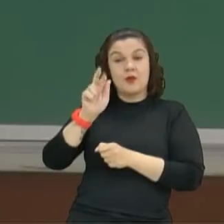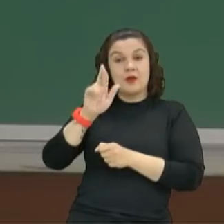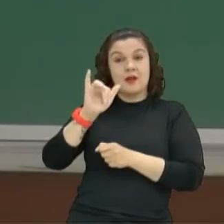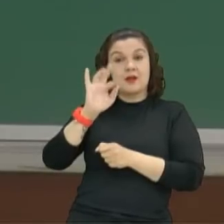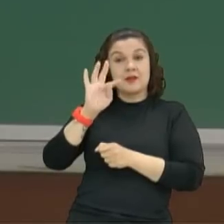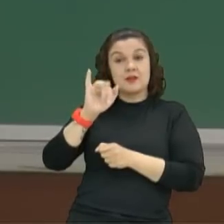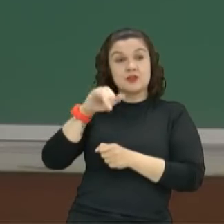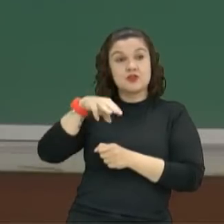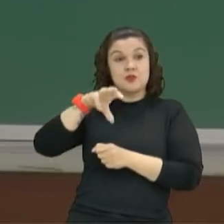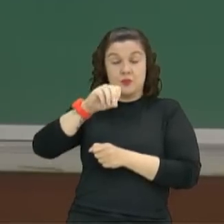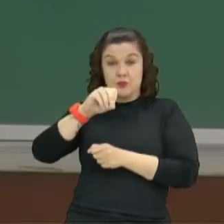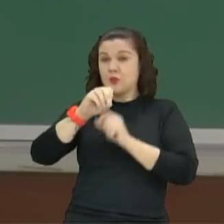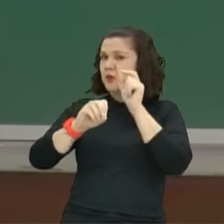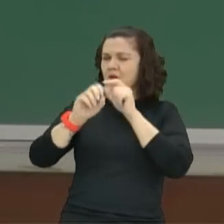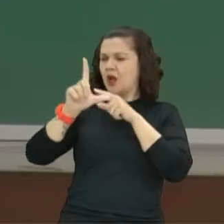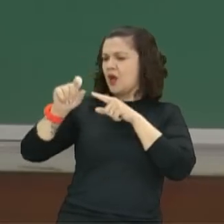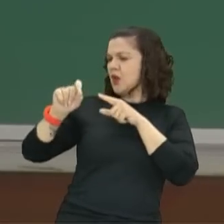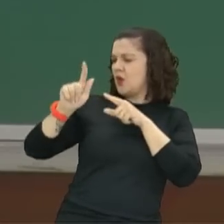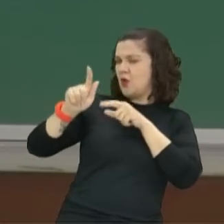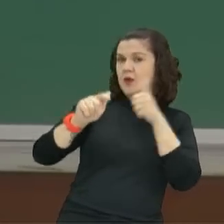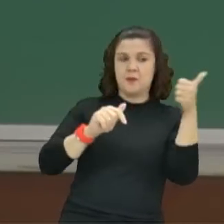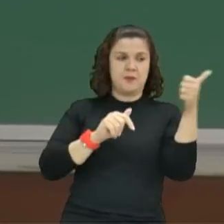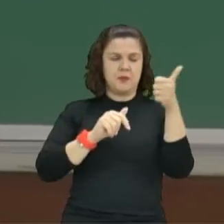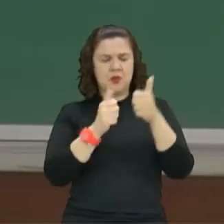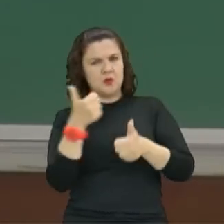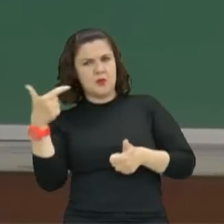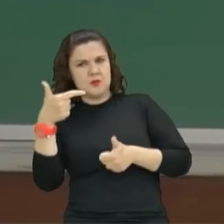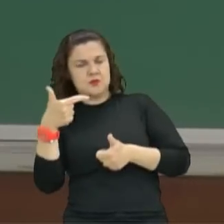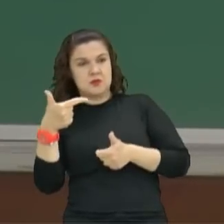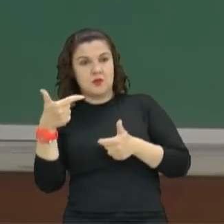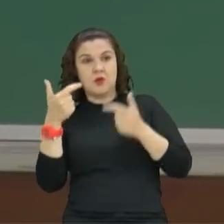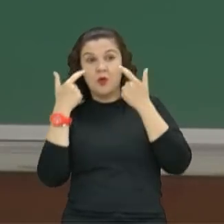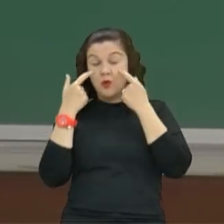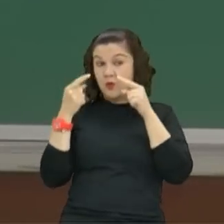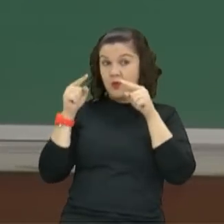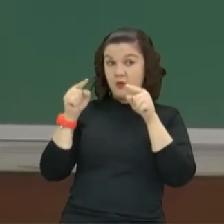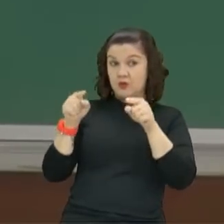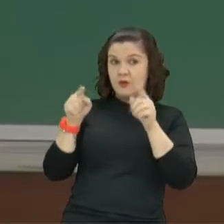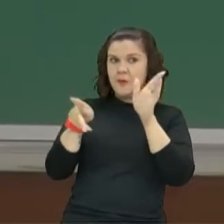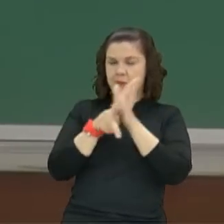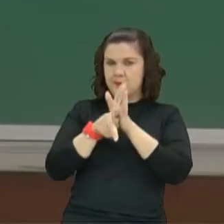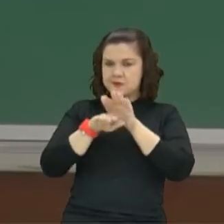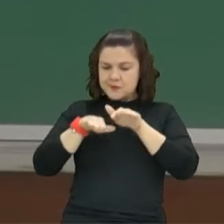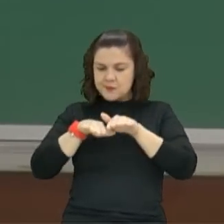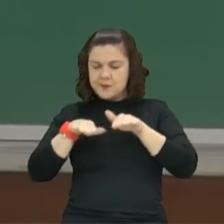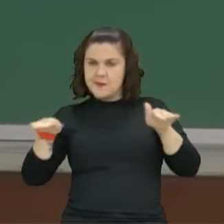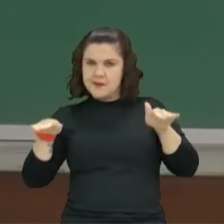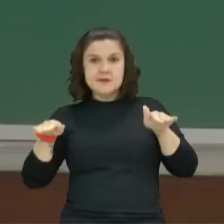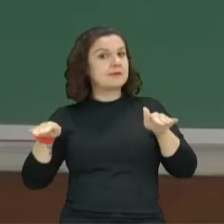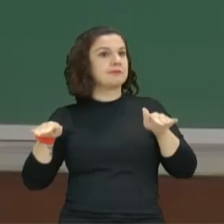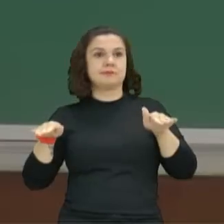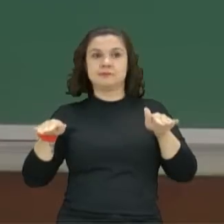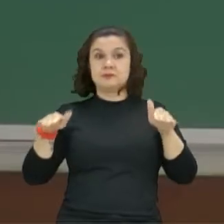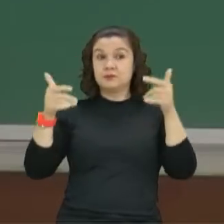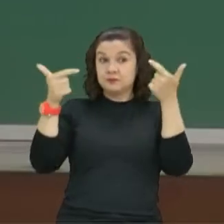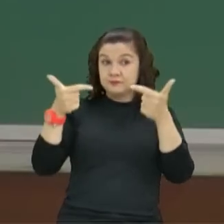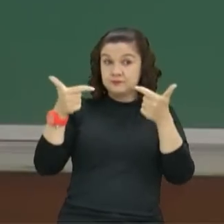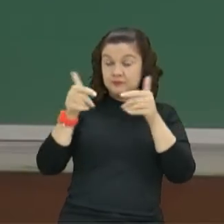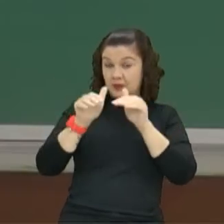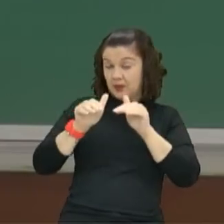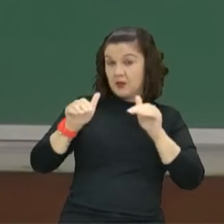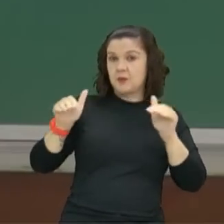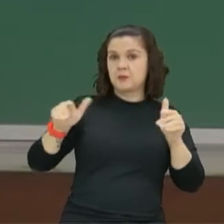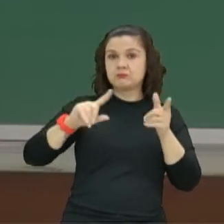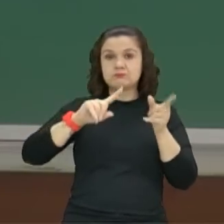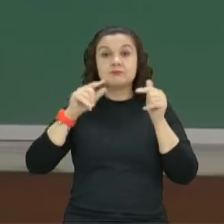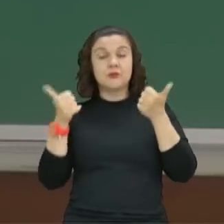no primeiro membro quanto no segundo membro. E repare, não apareceu a base. Toda vez que não aparece a base, é